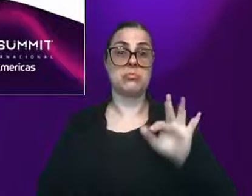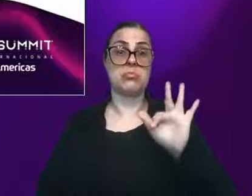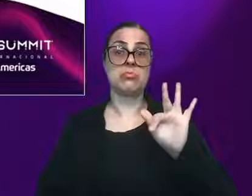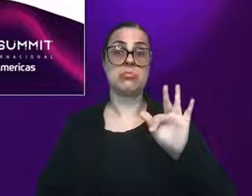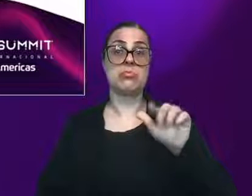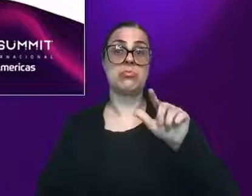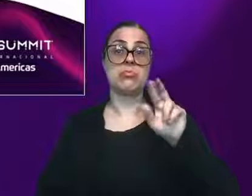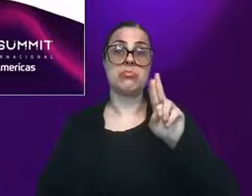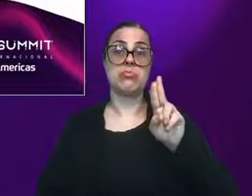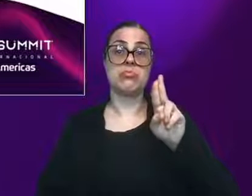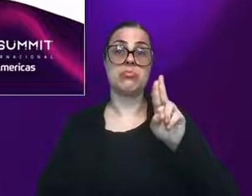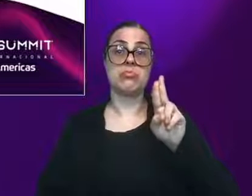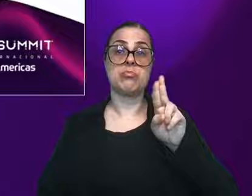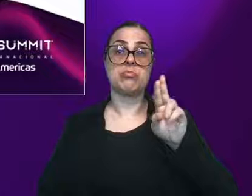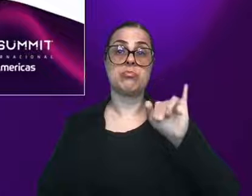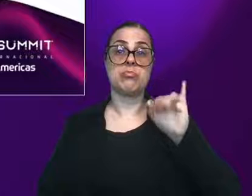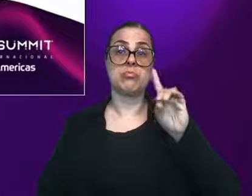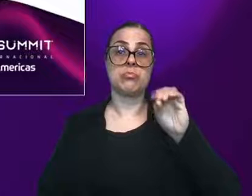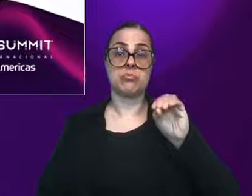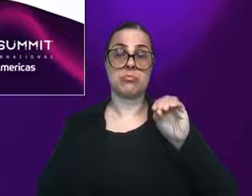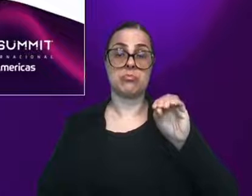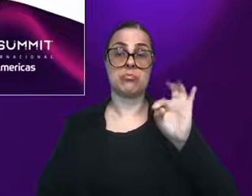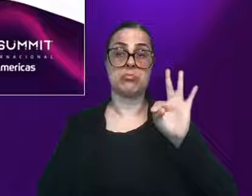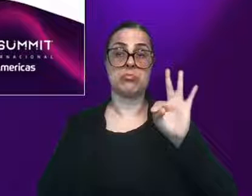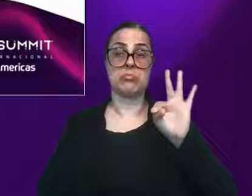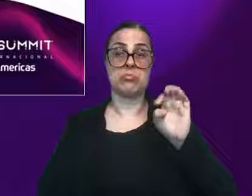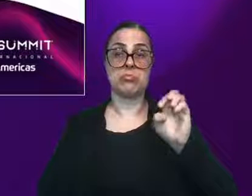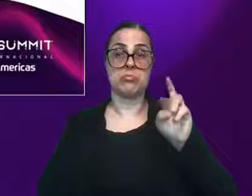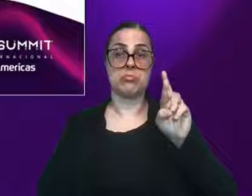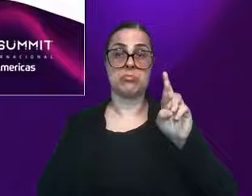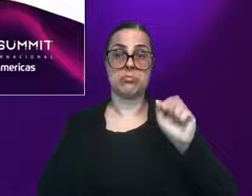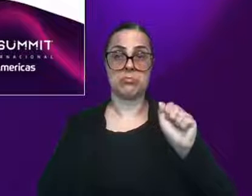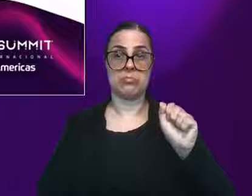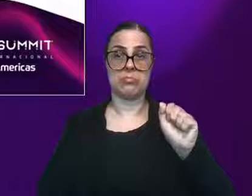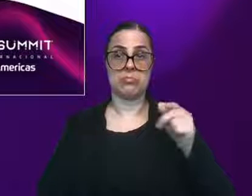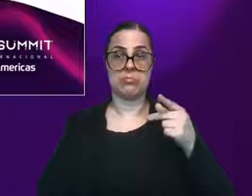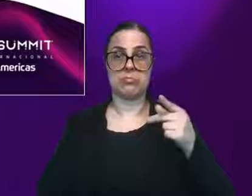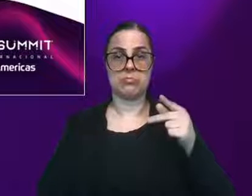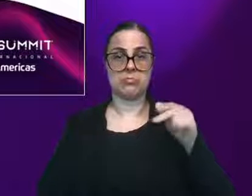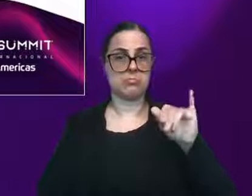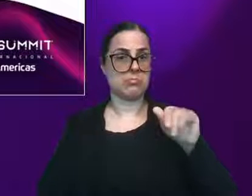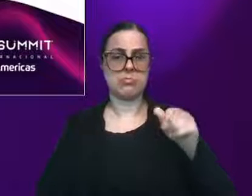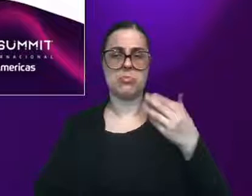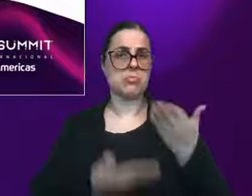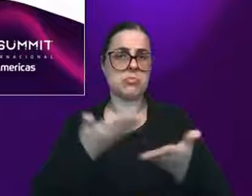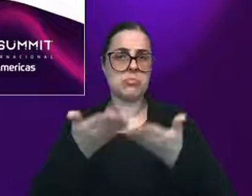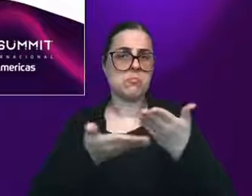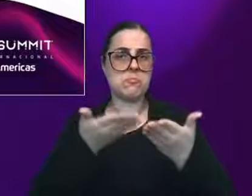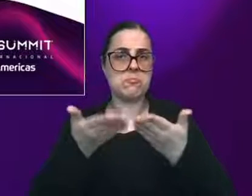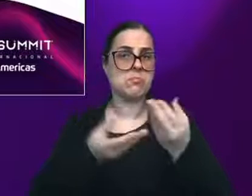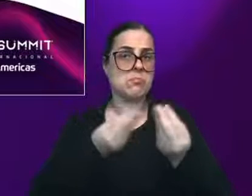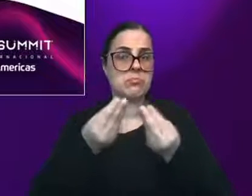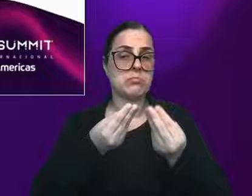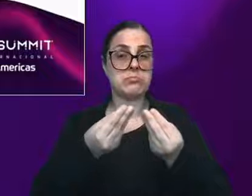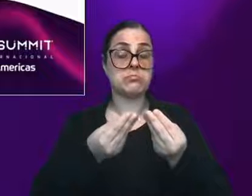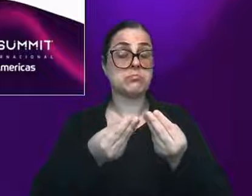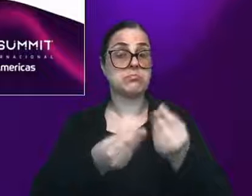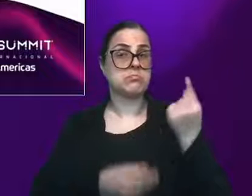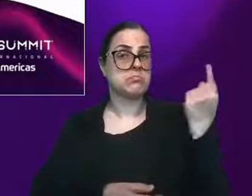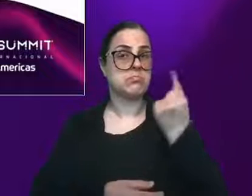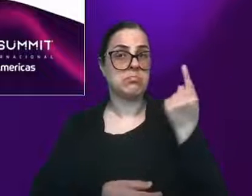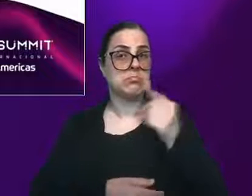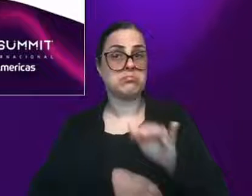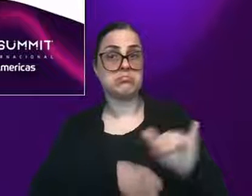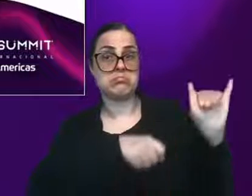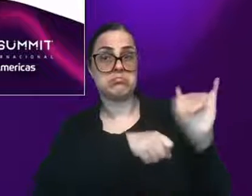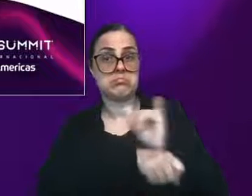6%, né, ela cai sempre como a primeira medida para a reestabilização